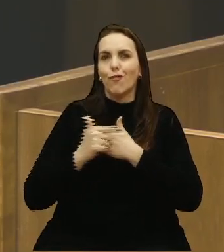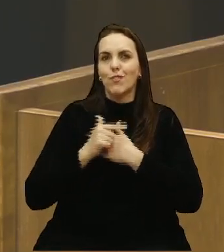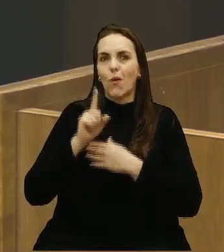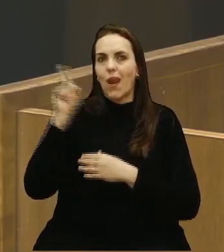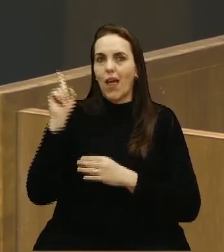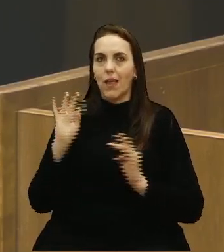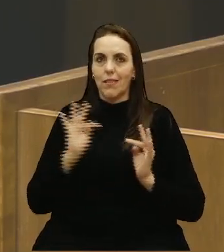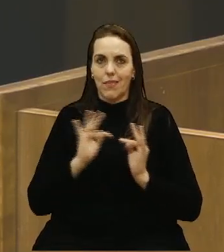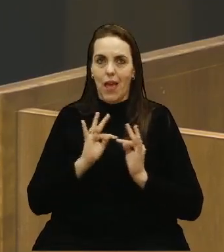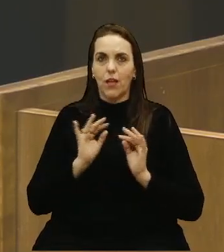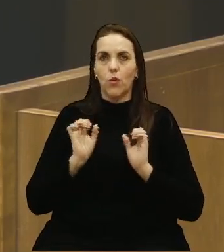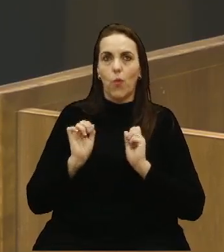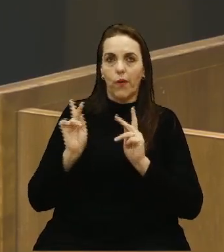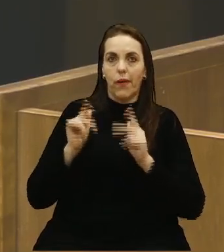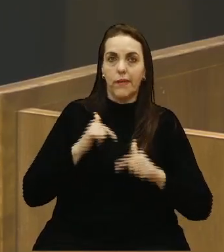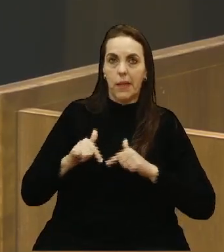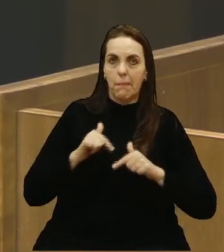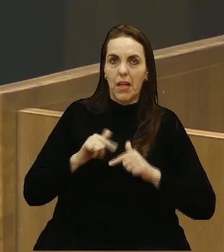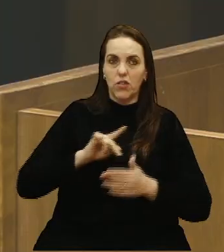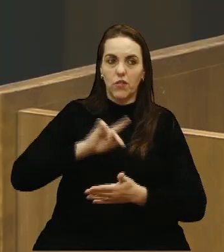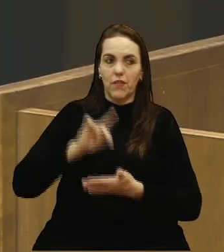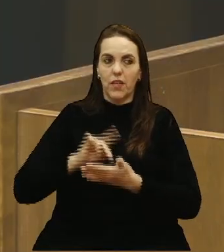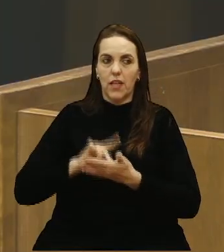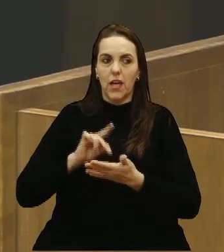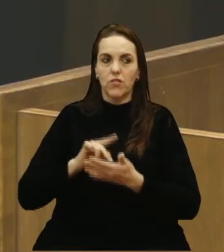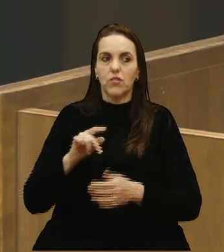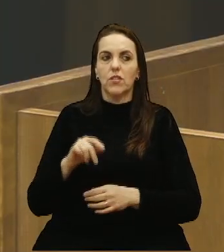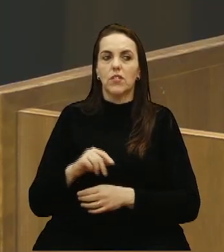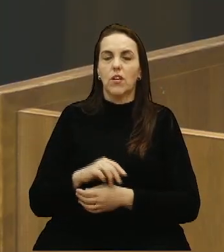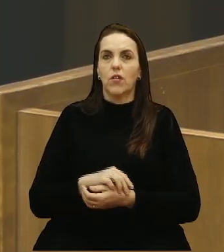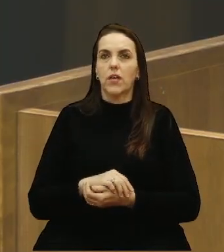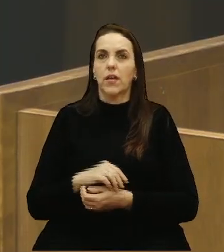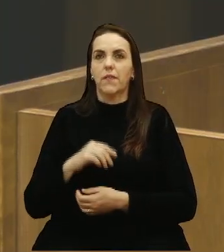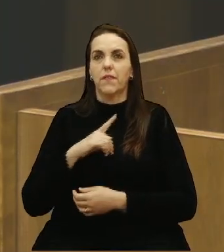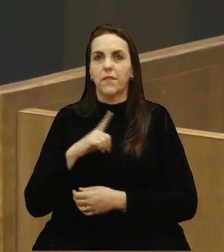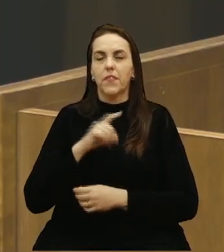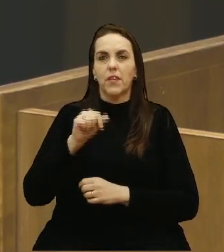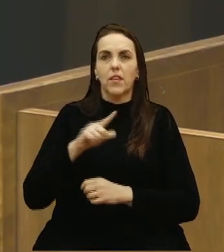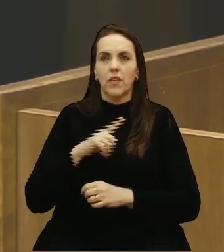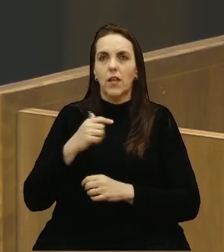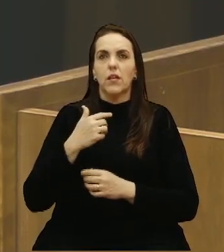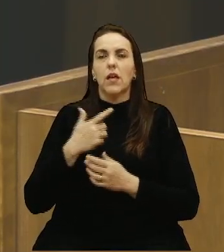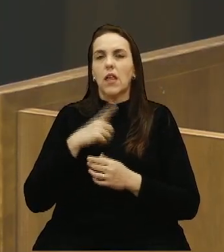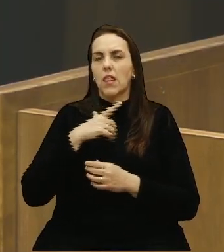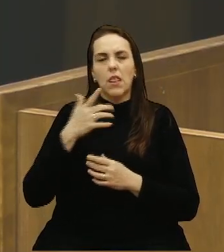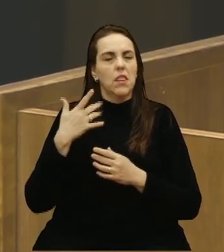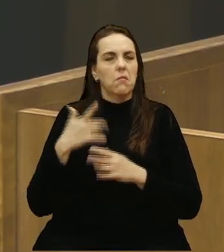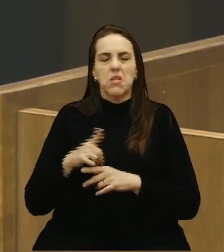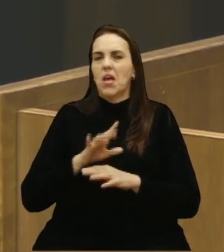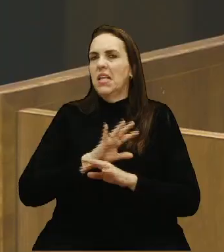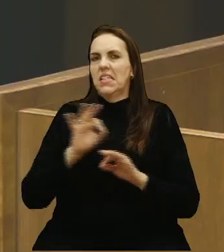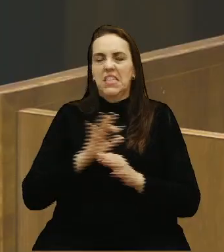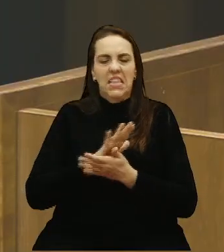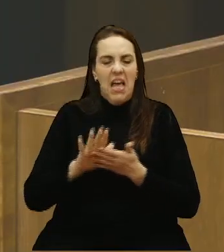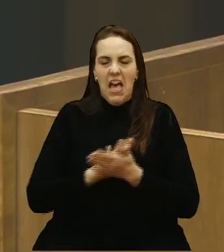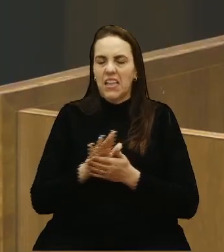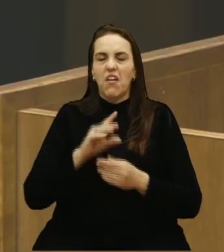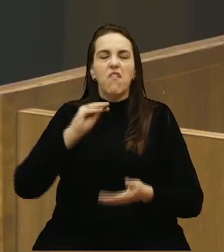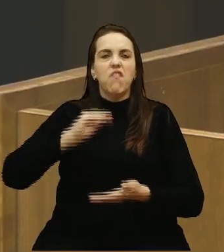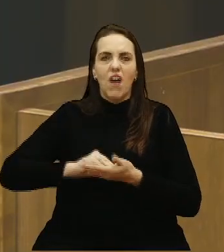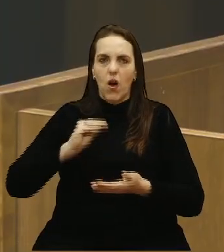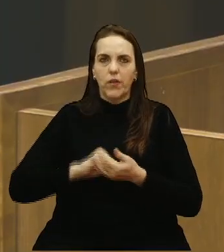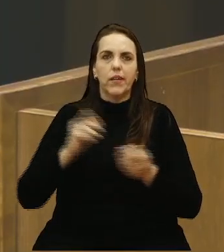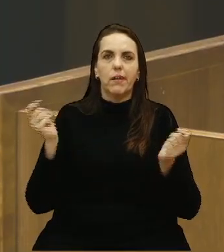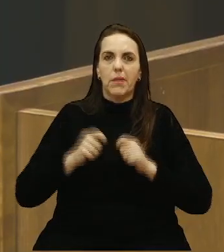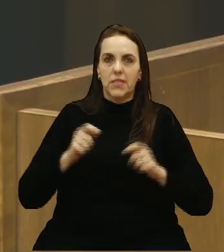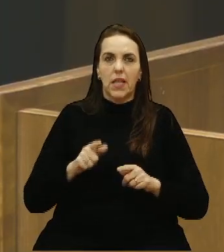e trabalham mesmo. Tem outros que a gente vem aqui que tem que usar a tribuna para detonar e mandar pedir demissão porque não fazem nada, são incompetentes. Então, isso faz parte